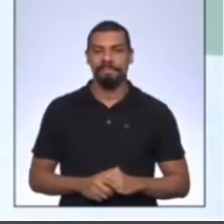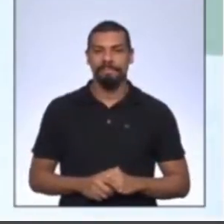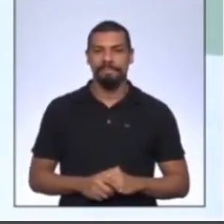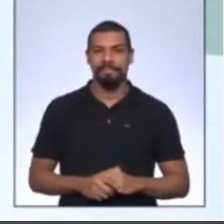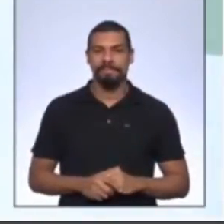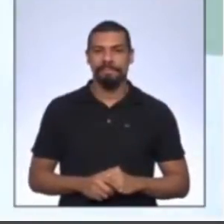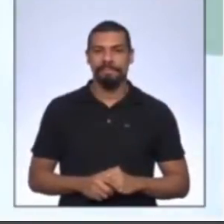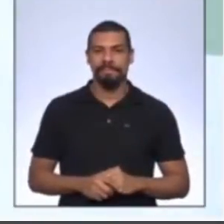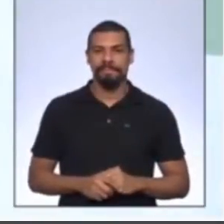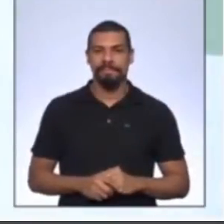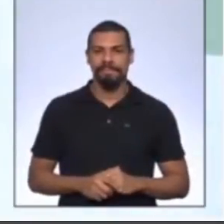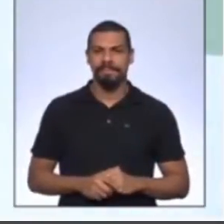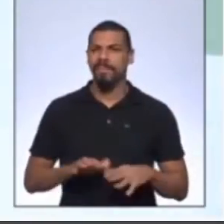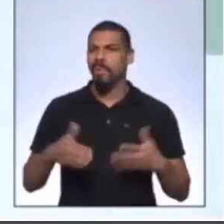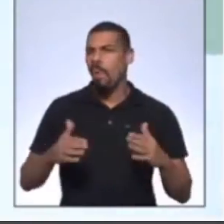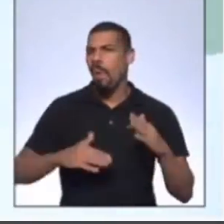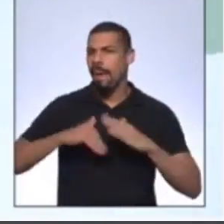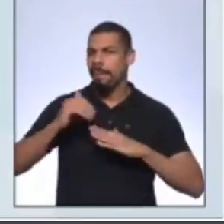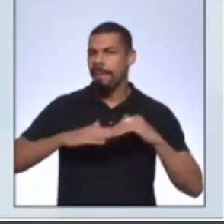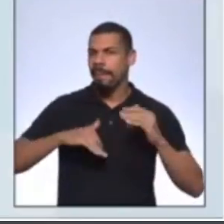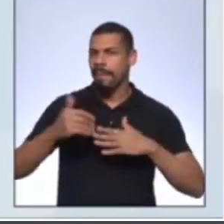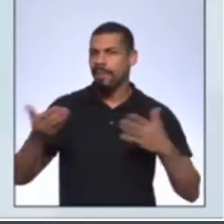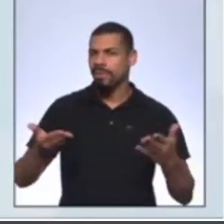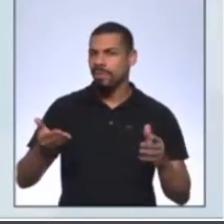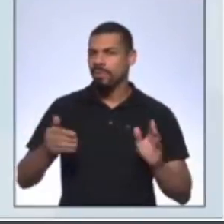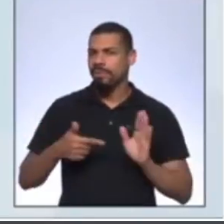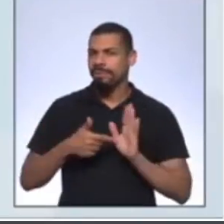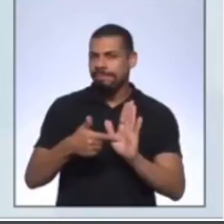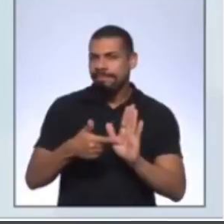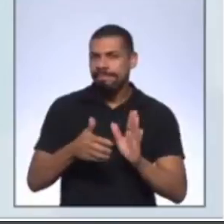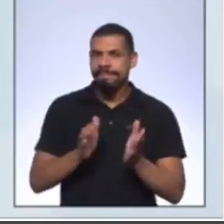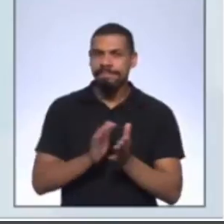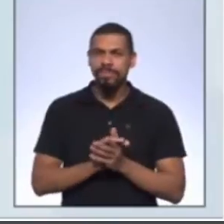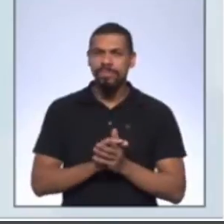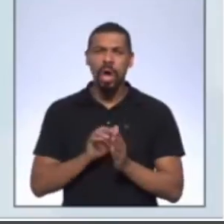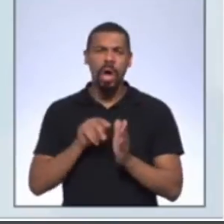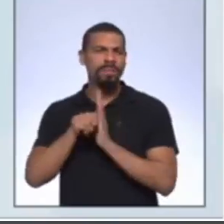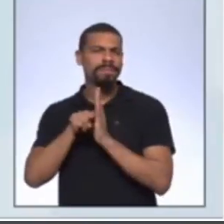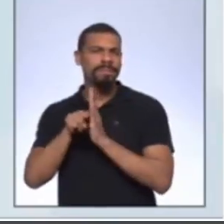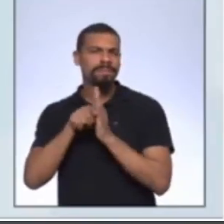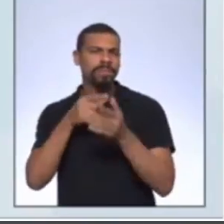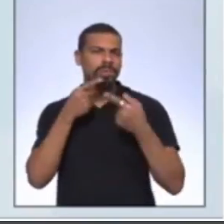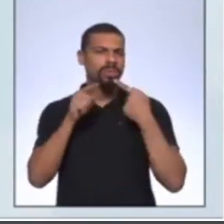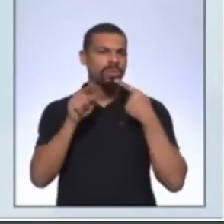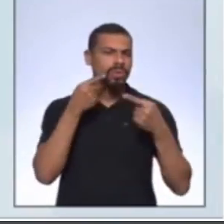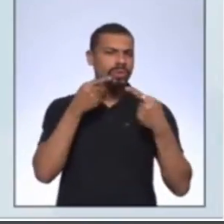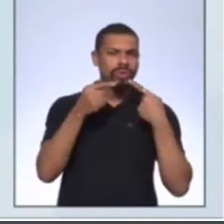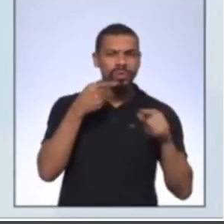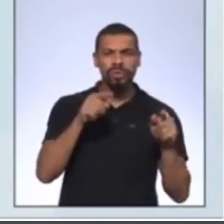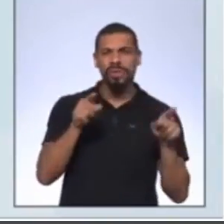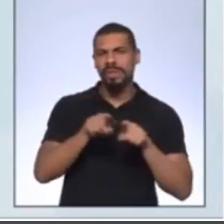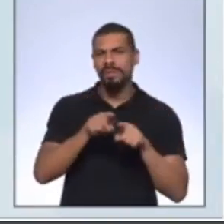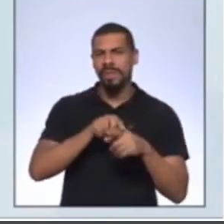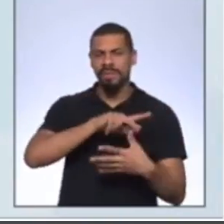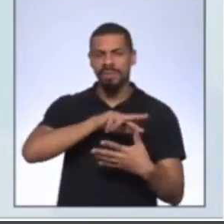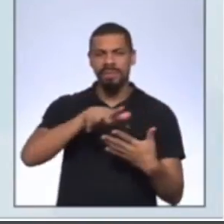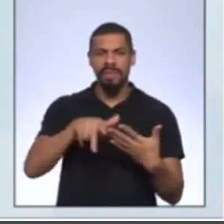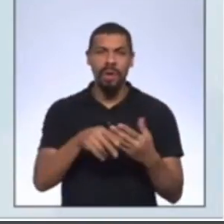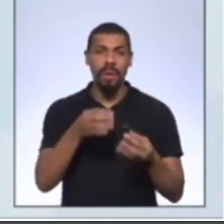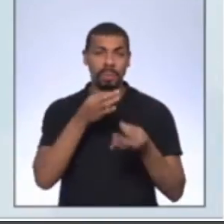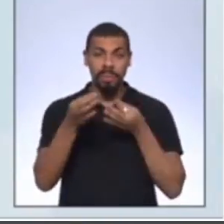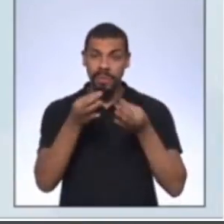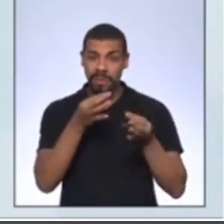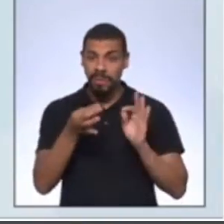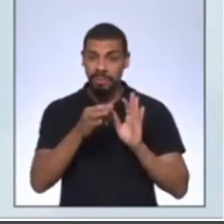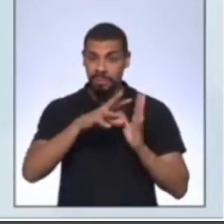a habilidade que nós vamos trabalhar hoje é posicionar-se criticamente diante de diversas visões de